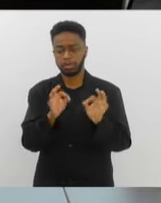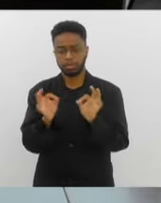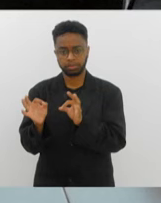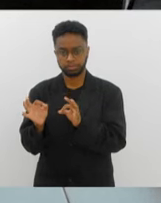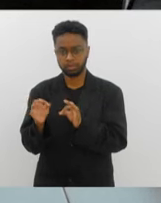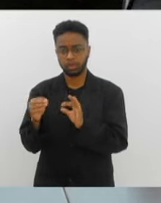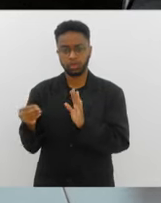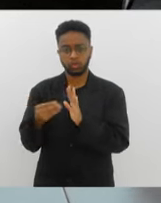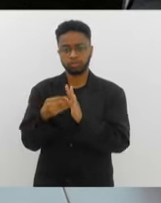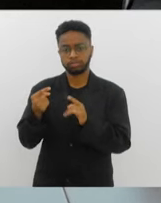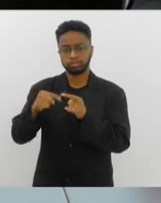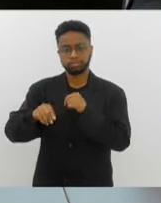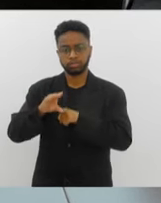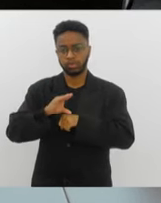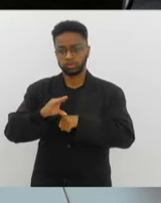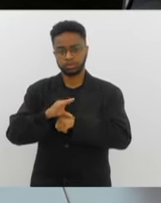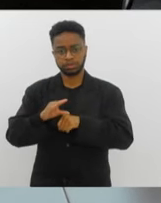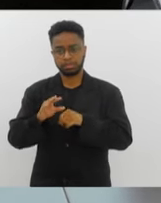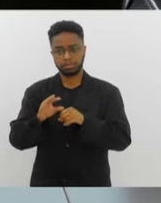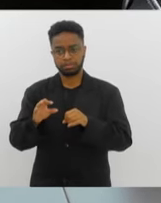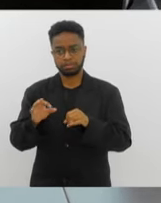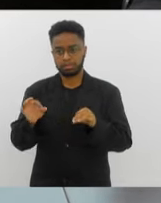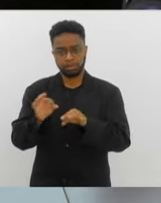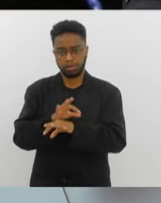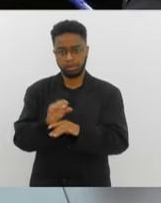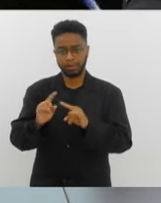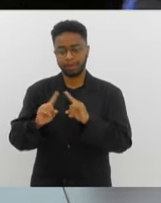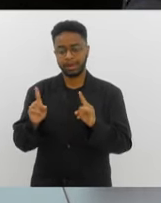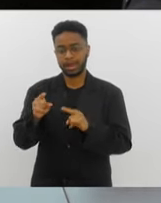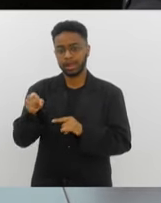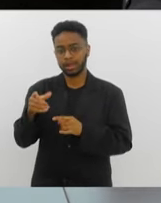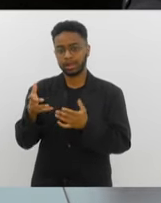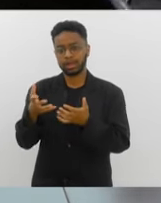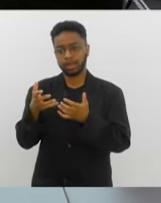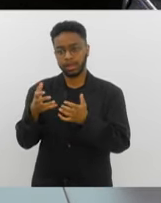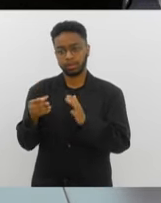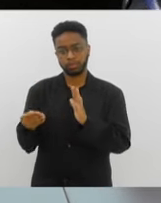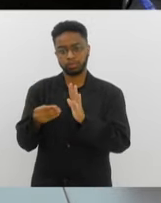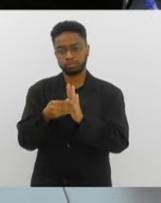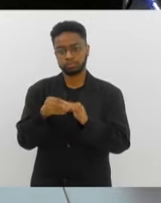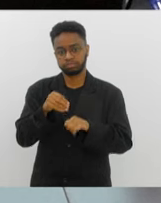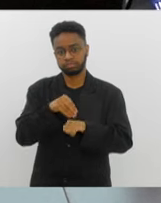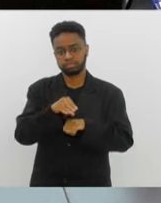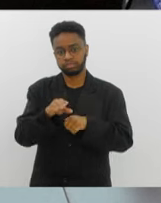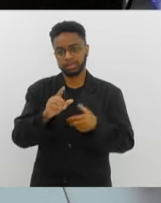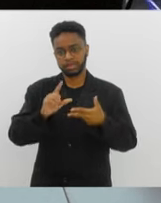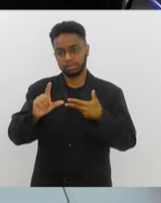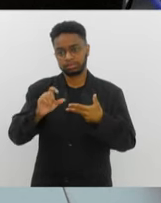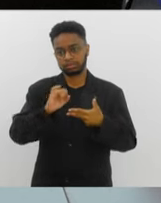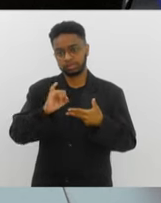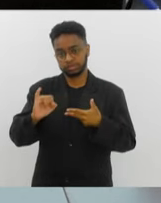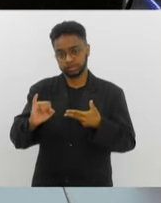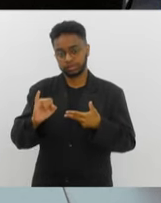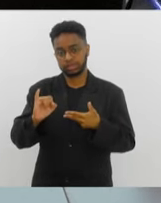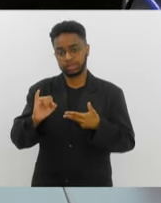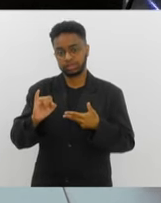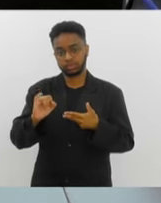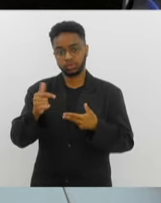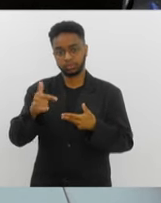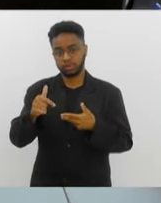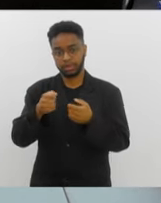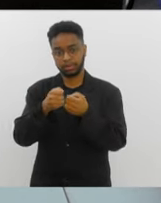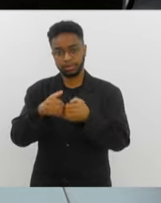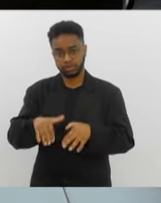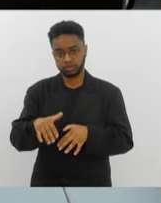dar inconstitucionalidade pura. Mas ele quer indicação legislativa, se vier do legislativo, com impacto na receita,